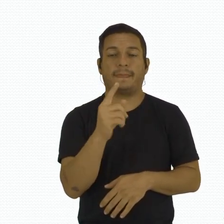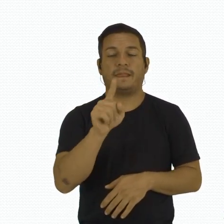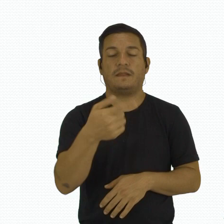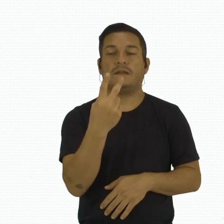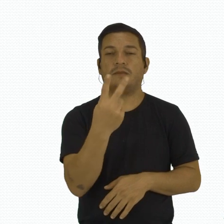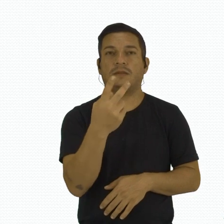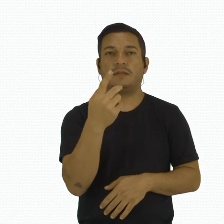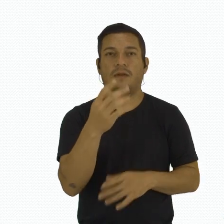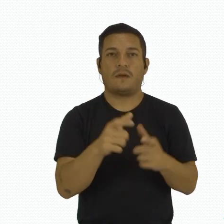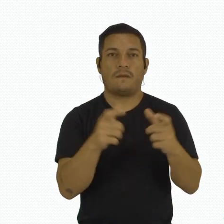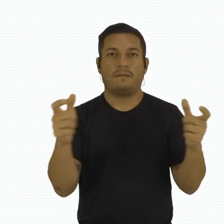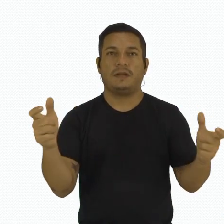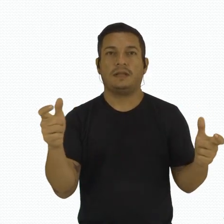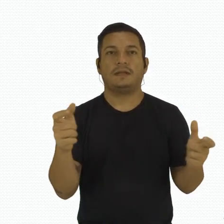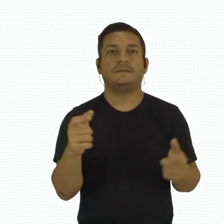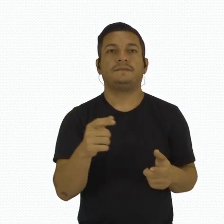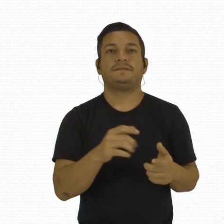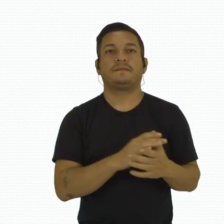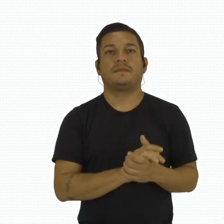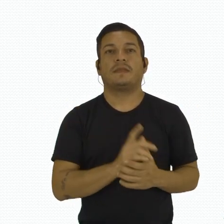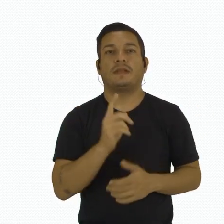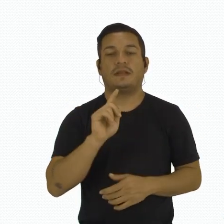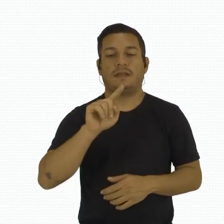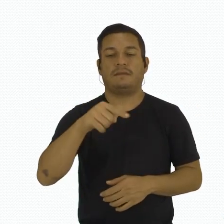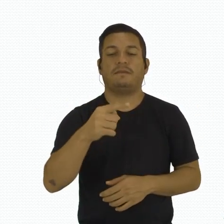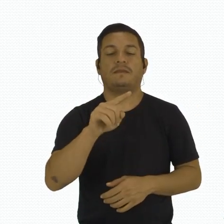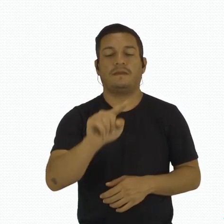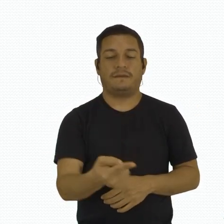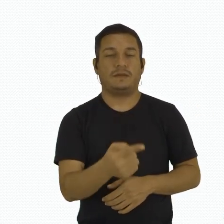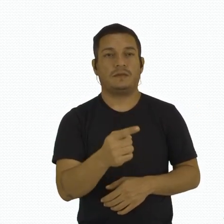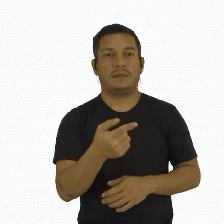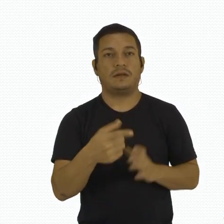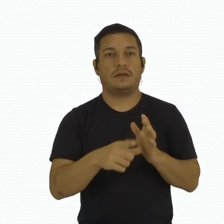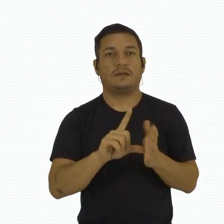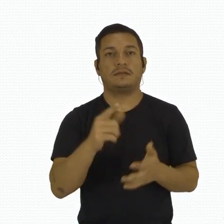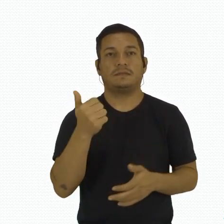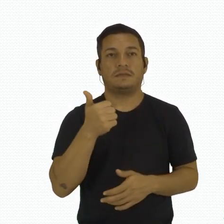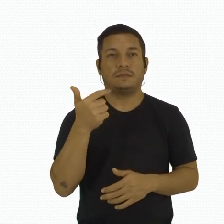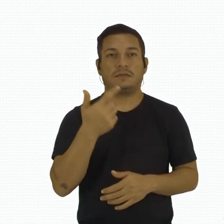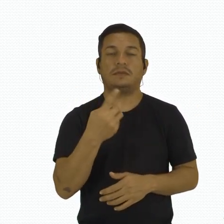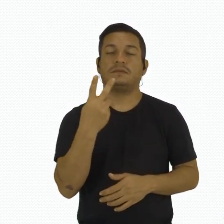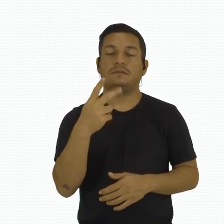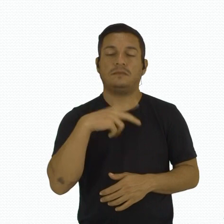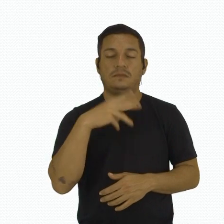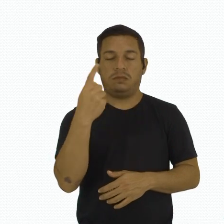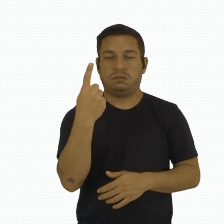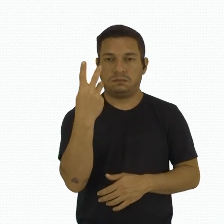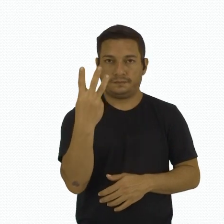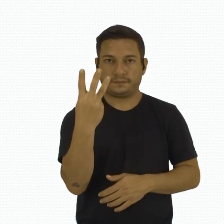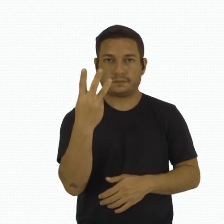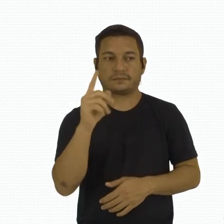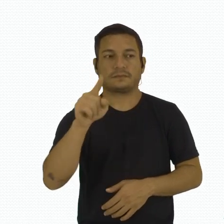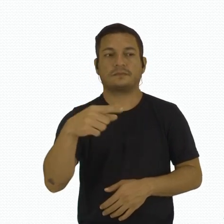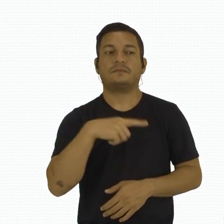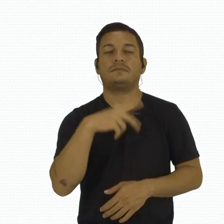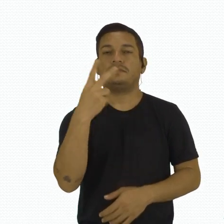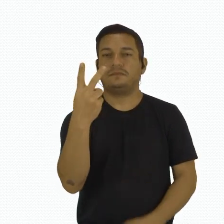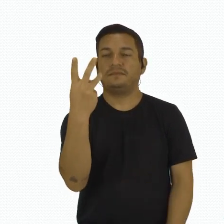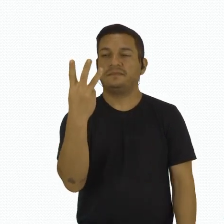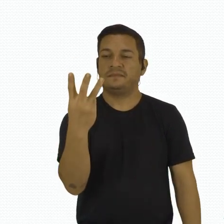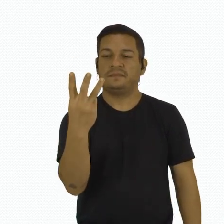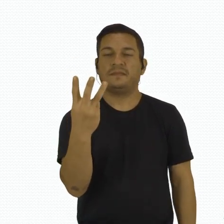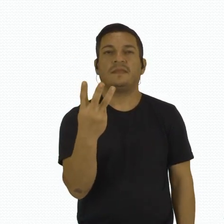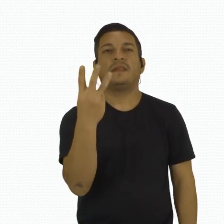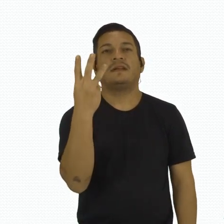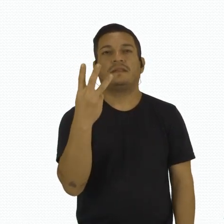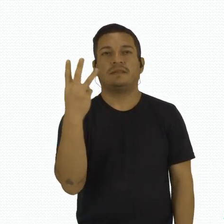está aumentando. Ó. Depois da vírgula e antes do primeiro 2, você tem só um 3. Depois tem 2, 3.